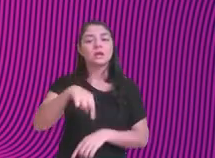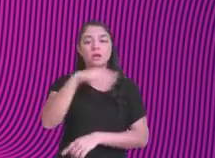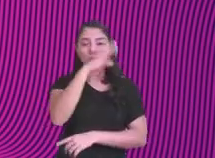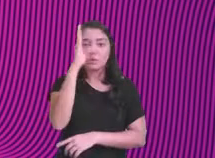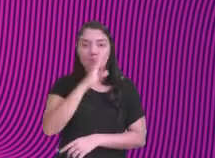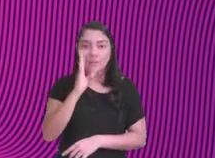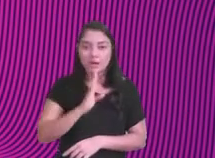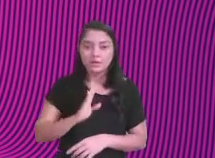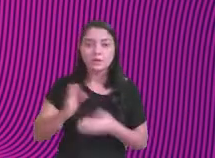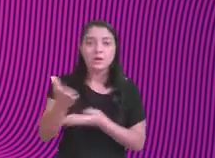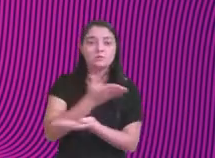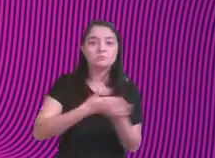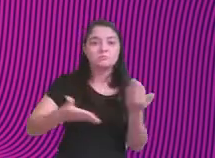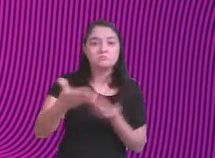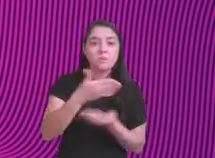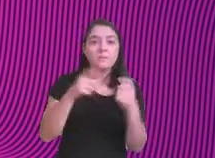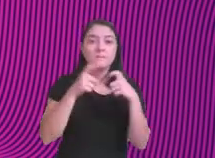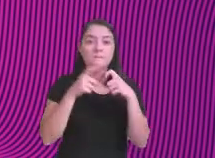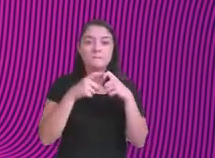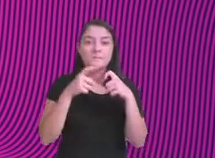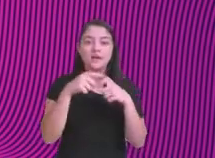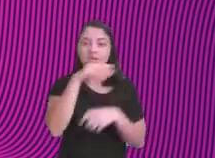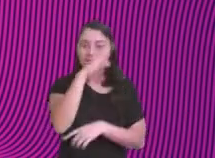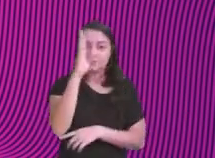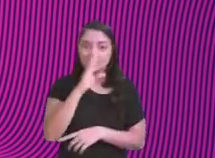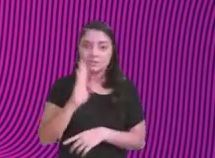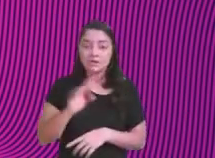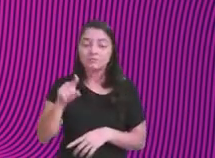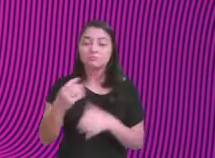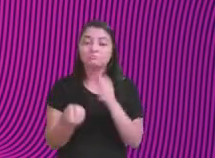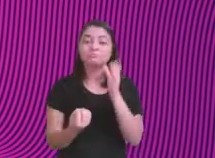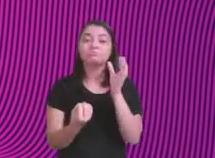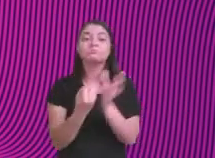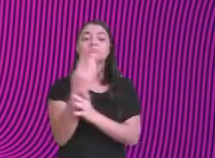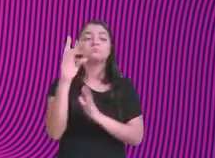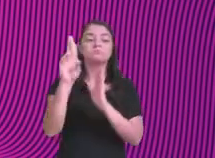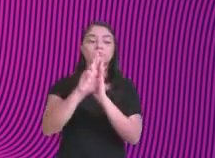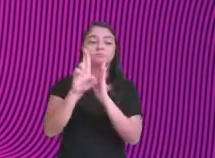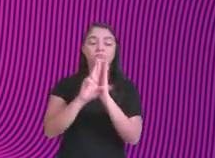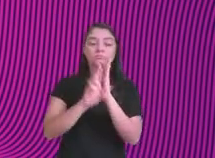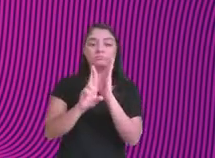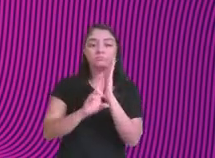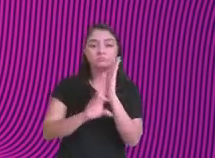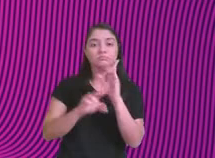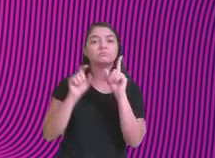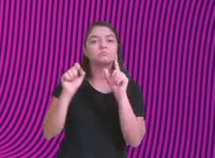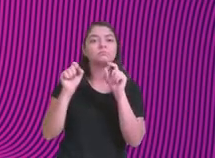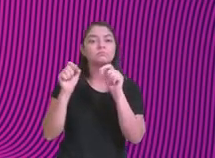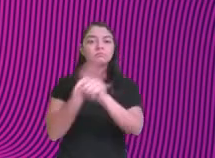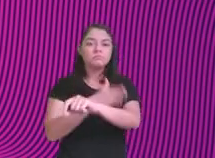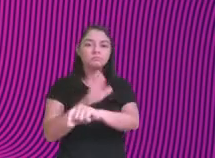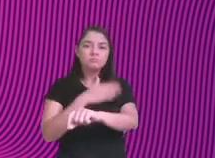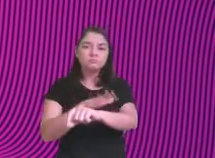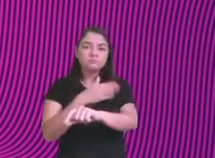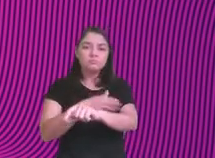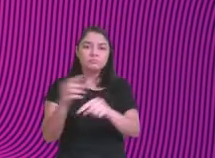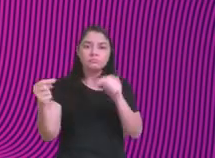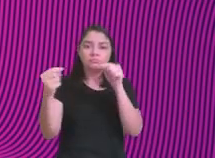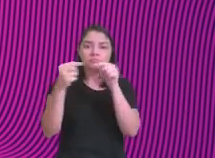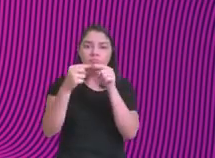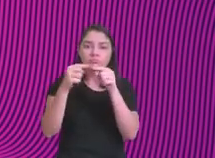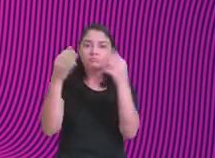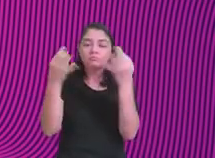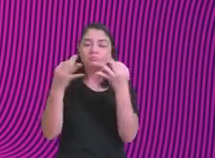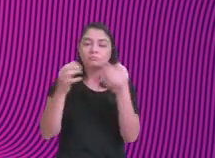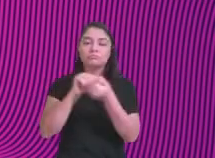com sociedades médicas, criaram regras para o treinamento adequado dos cirurgiões. Esse é um